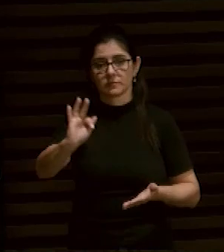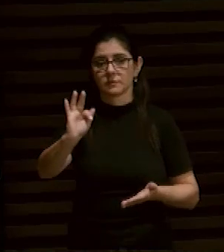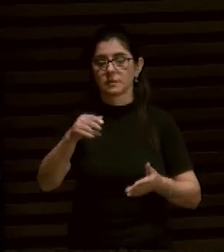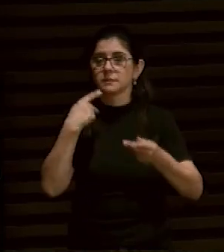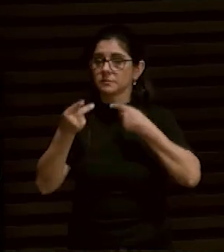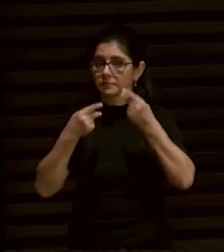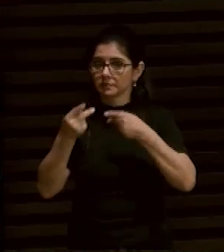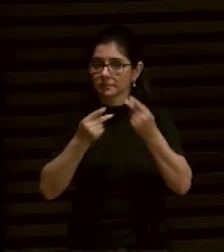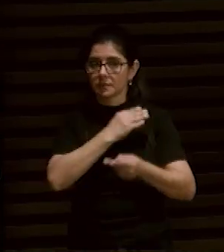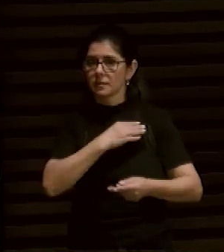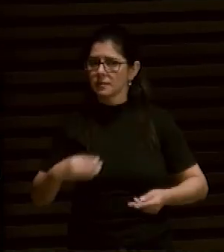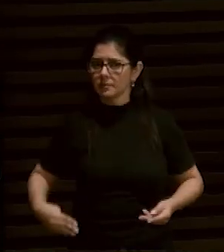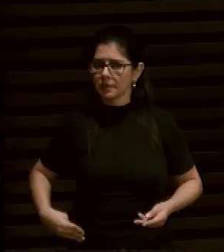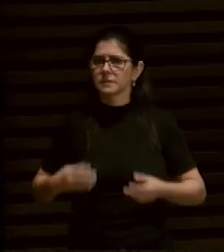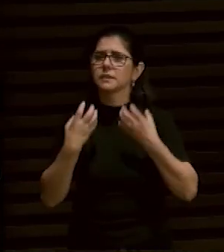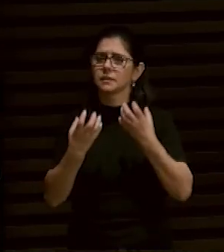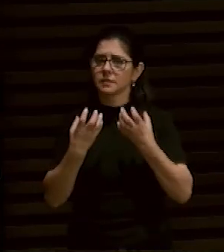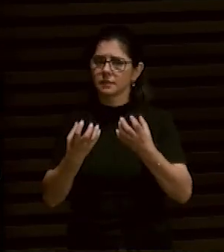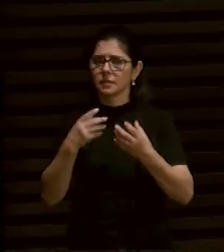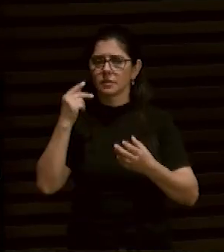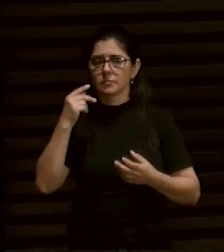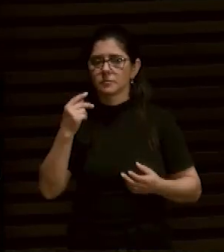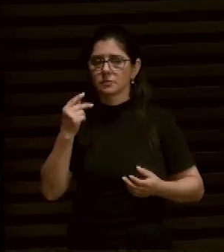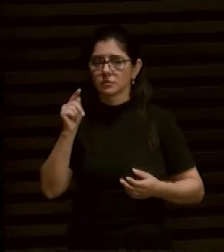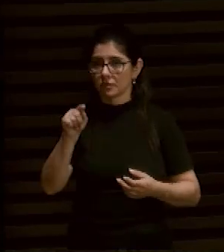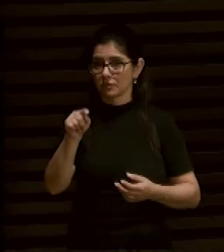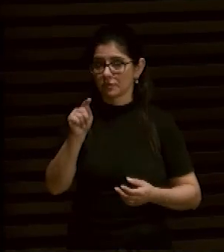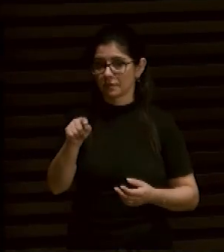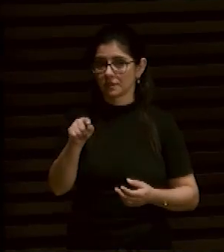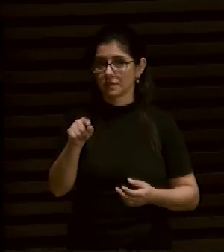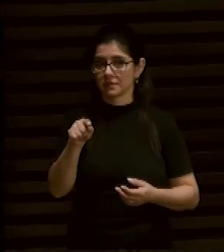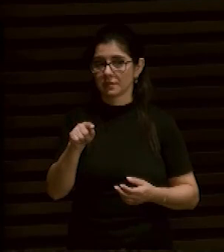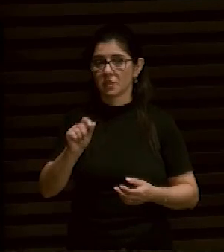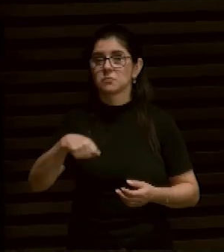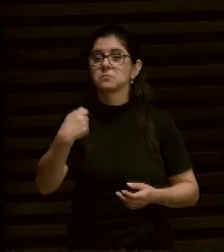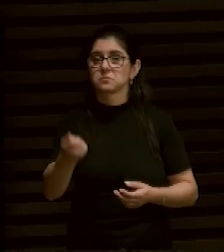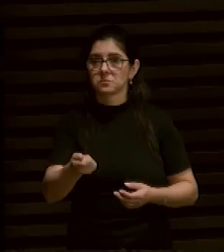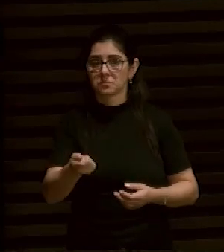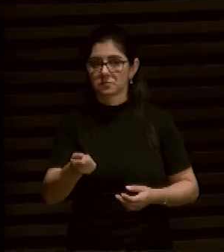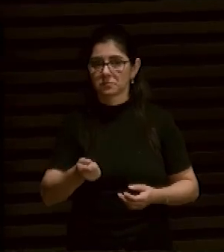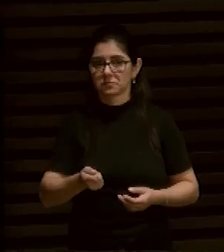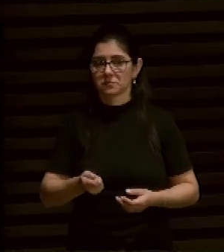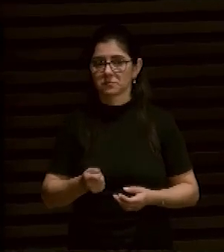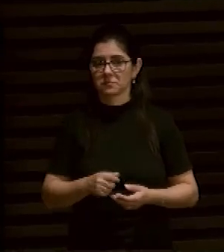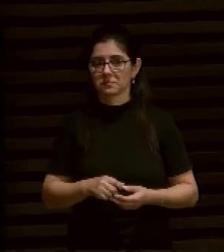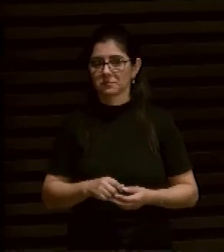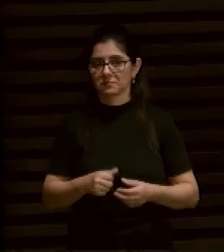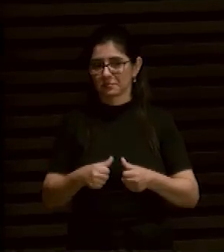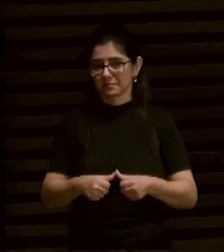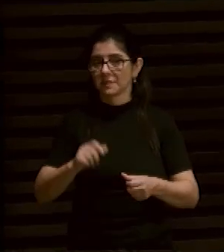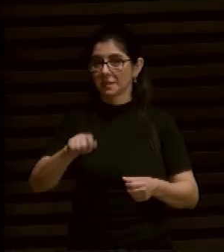replicaram, Mestre, queremos ver de tua parte algum sinal. Detalhe, irmãos, esse sinal aqui,